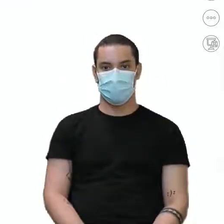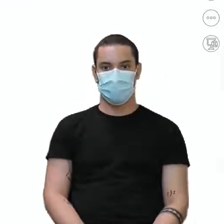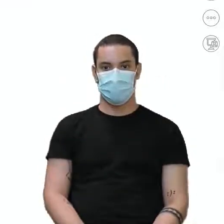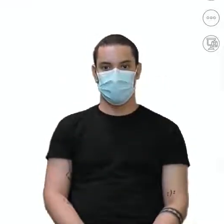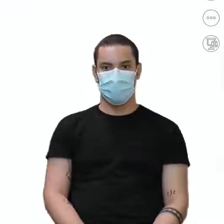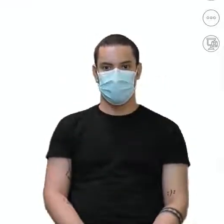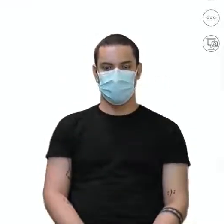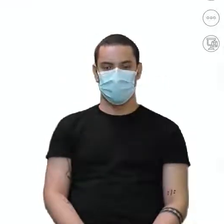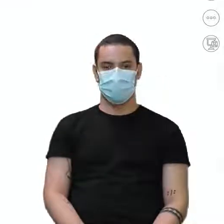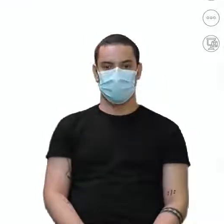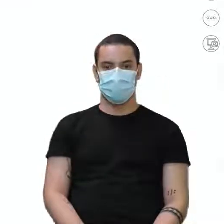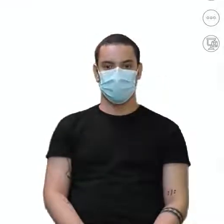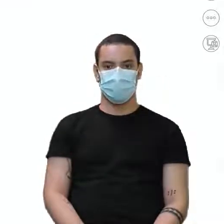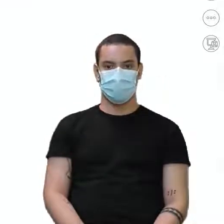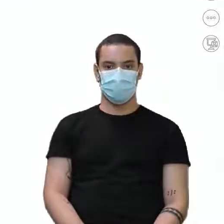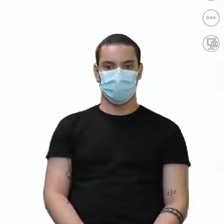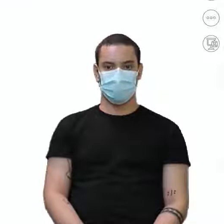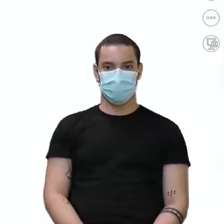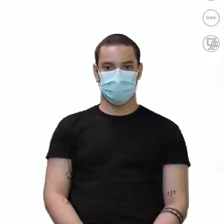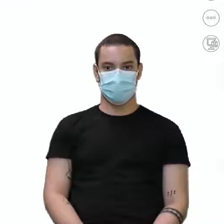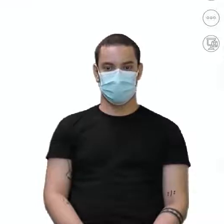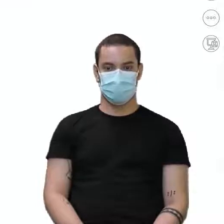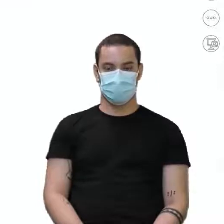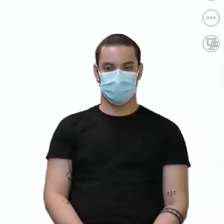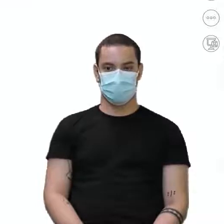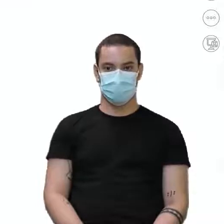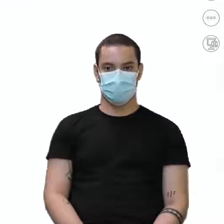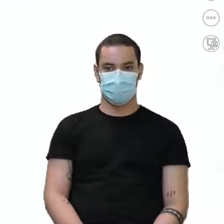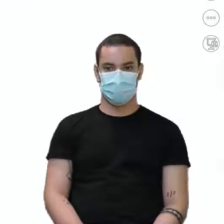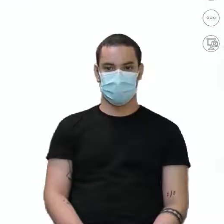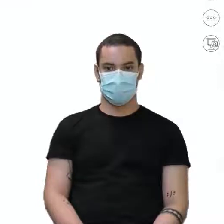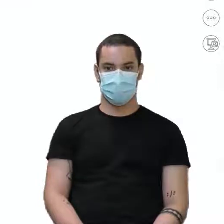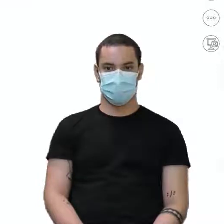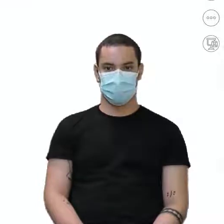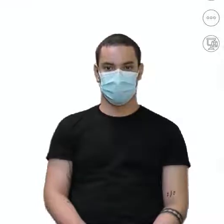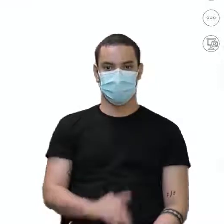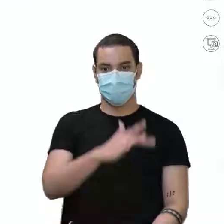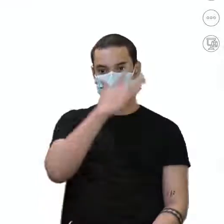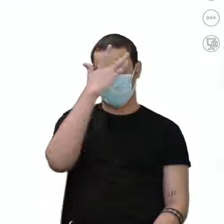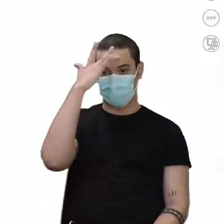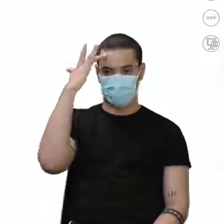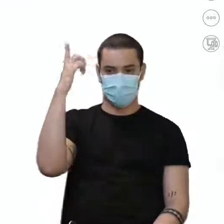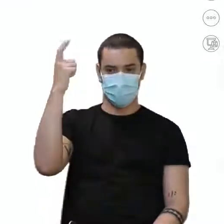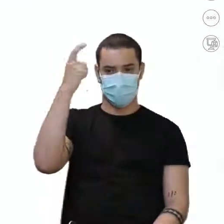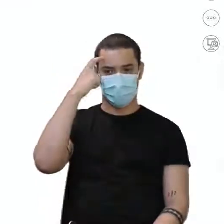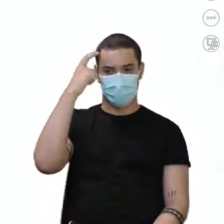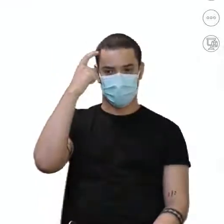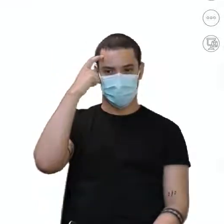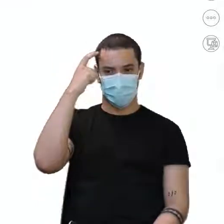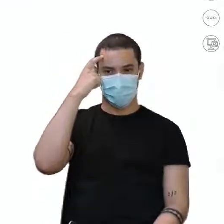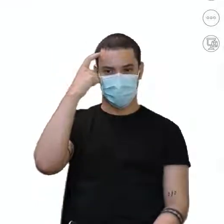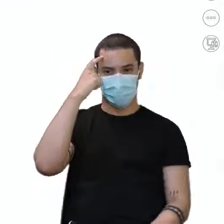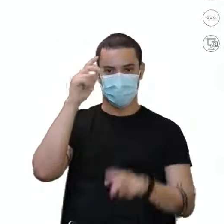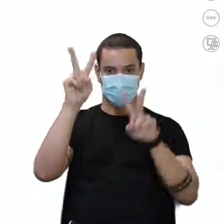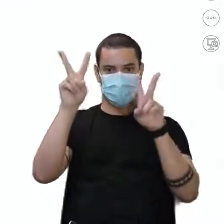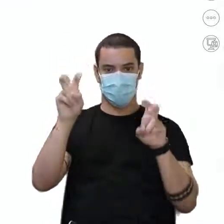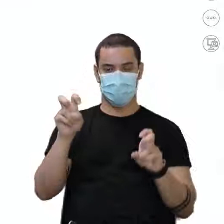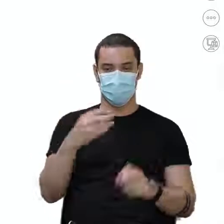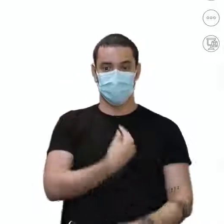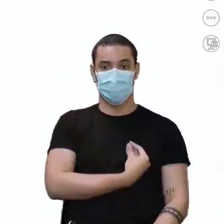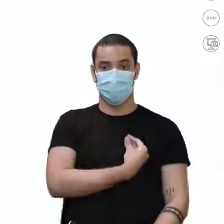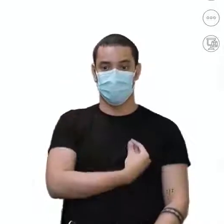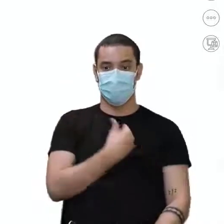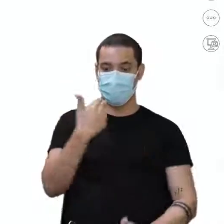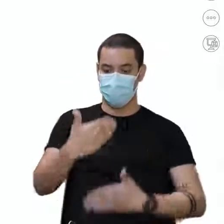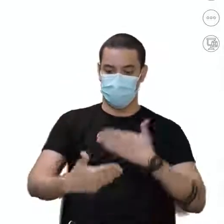thinking about my future career. Então, a pessoa pensando sobre a sua carreira,